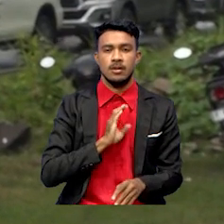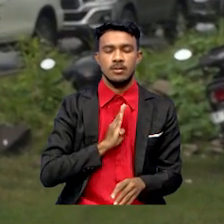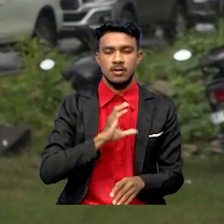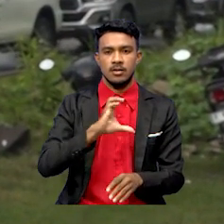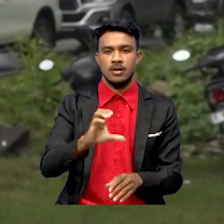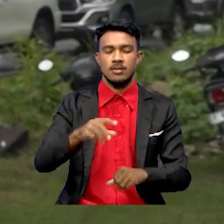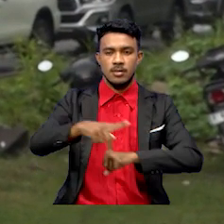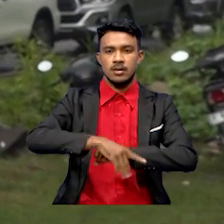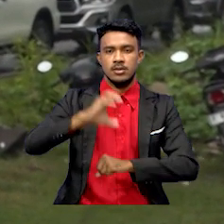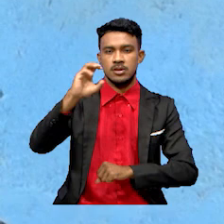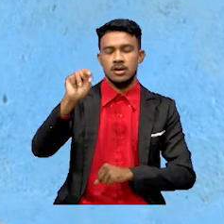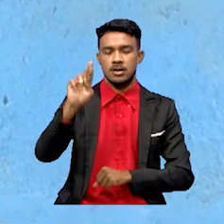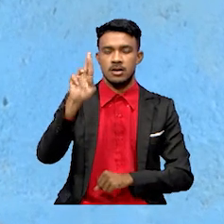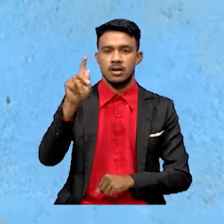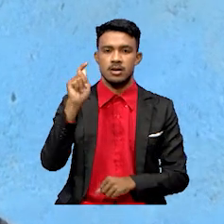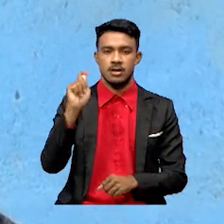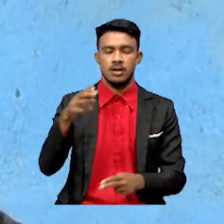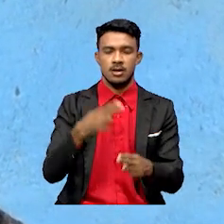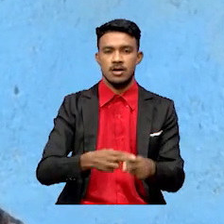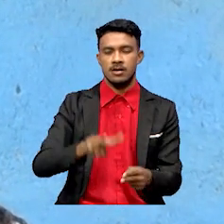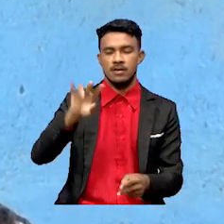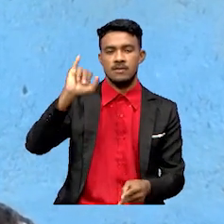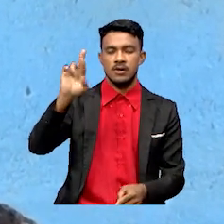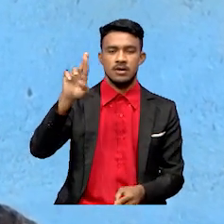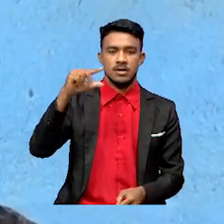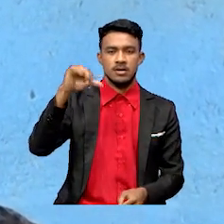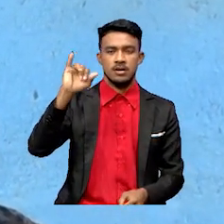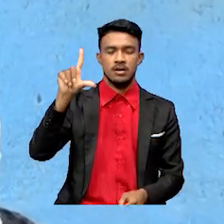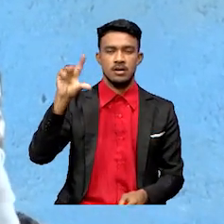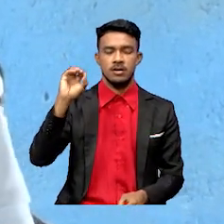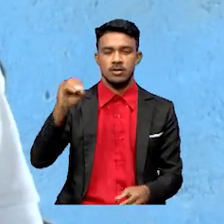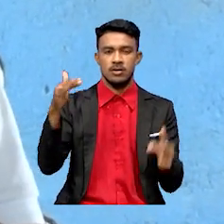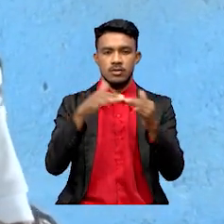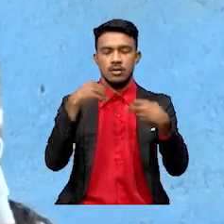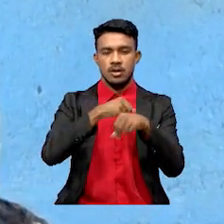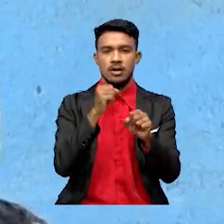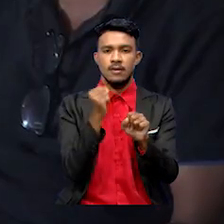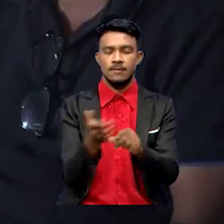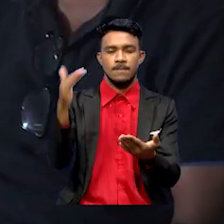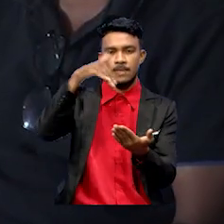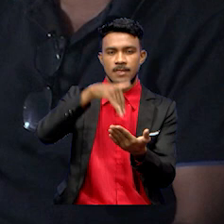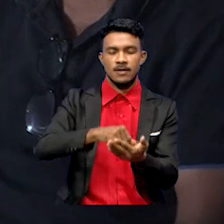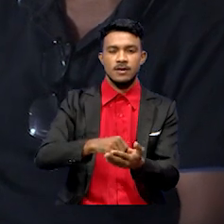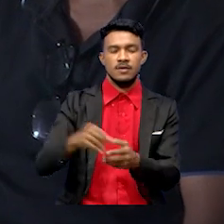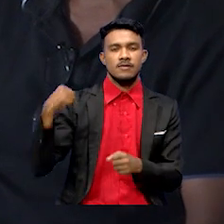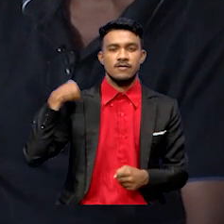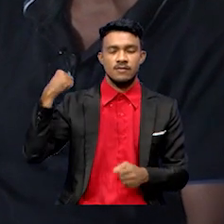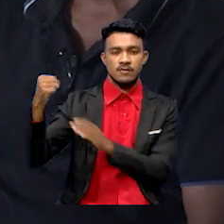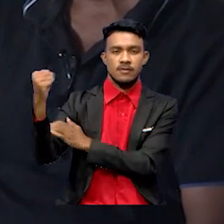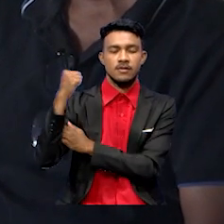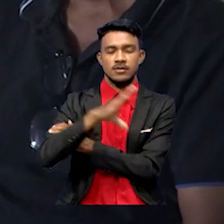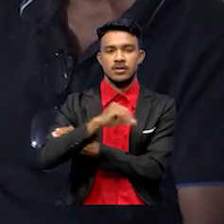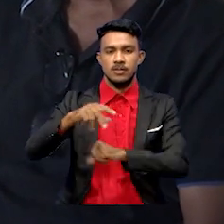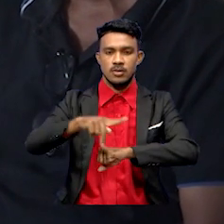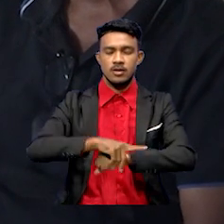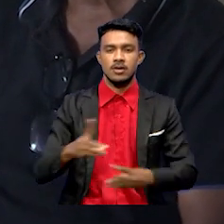CNRT Município Boucau, Virgílio Pereira, Hateten, encontro ne halau hodi bele reúne e fale força política, hodi hasoura